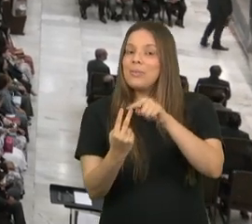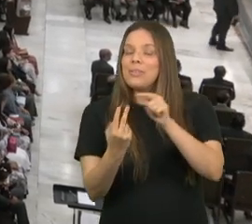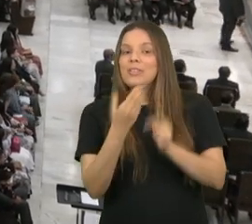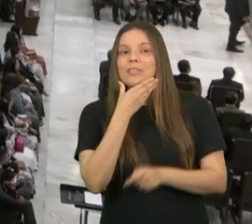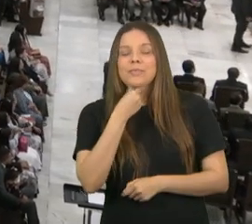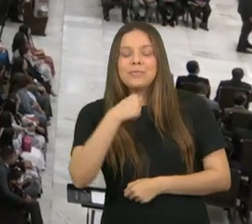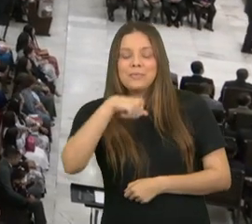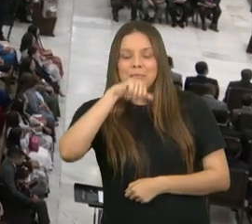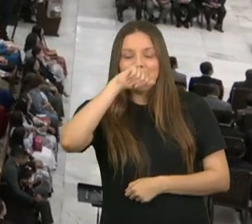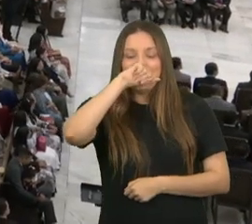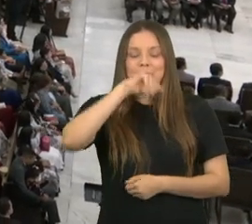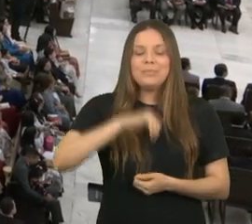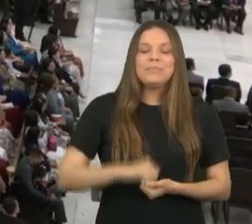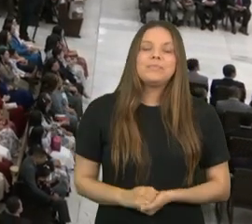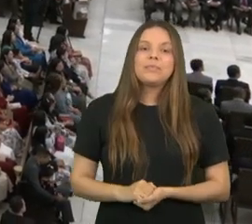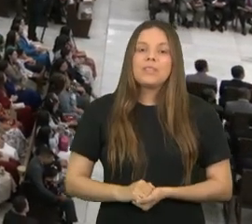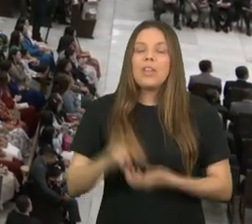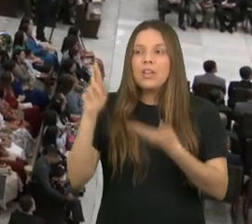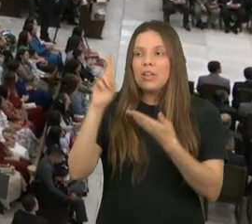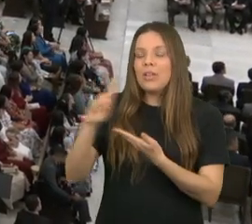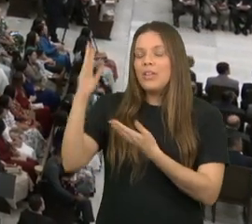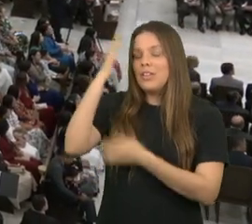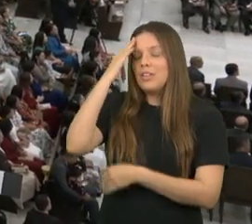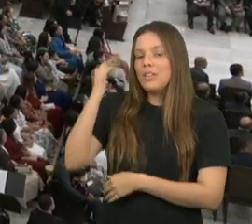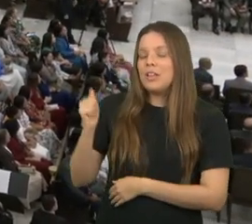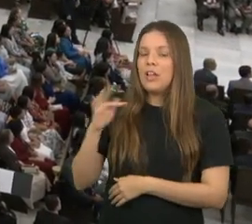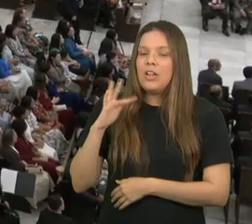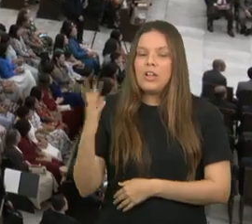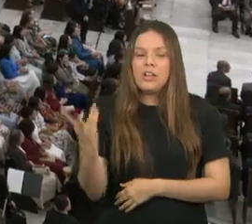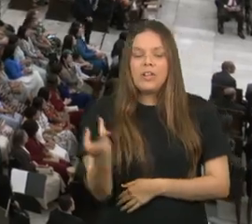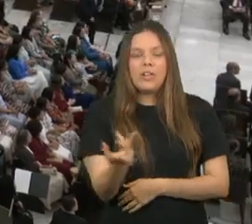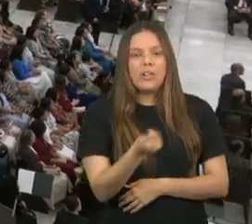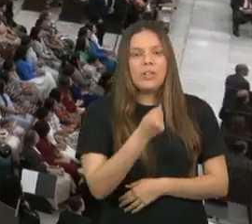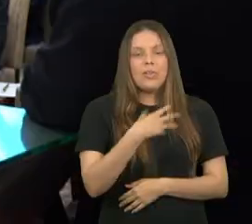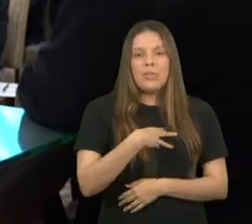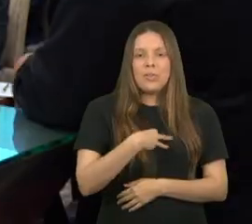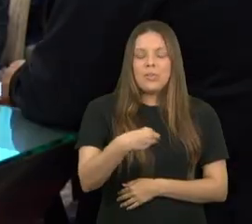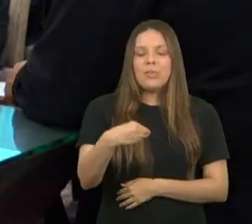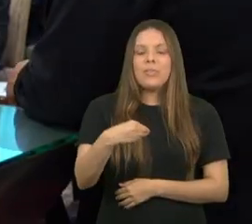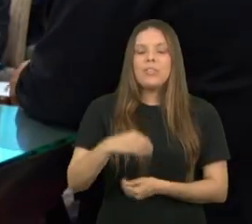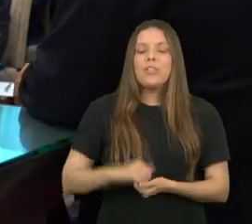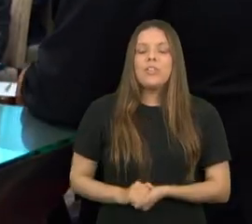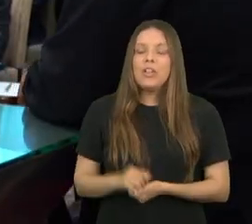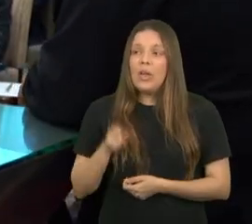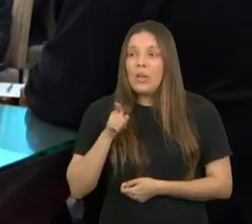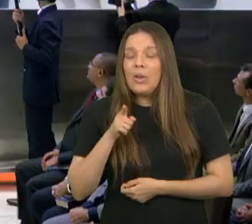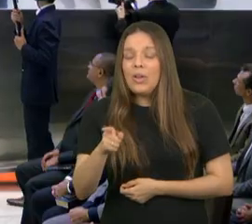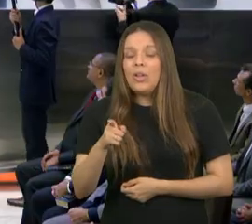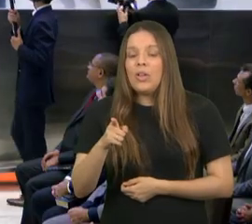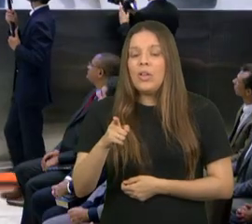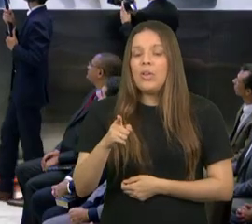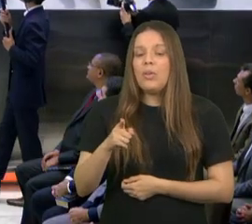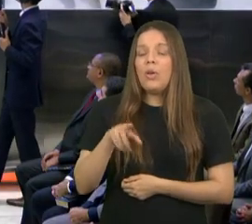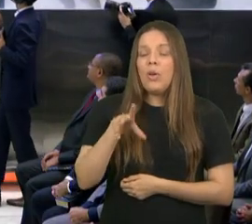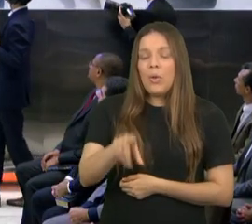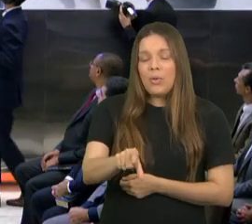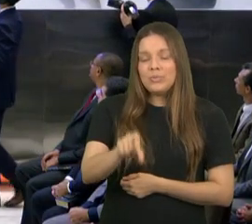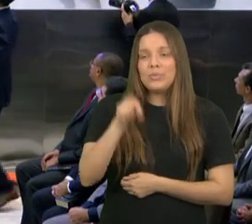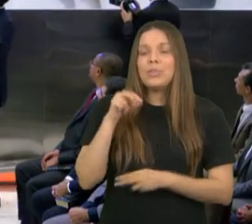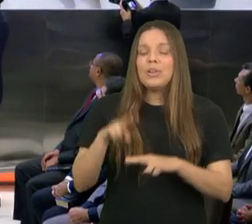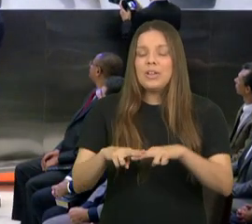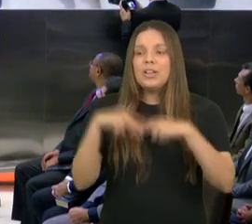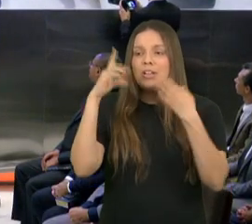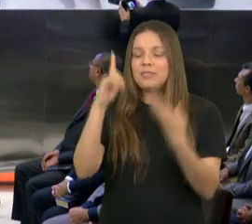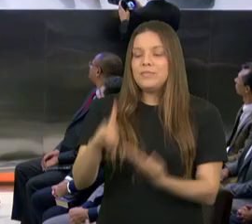o senhor sabe que todos nós, filhos do nosso pastor, lhe chamamos assim. O senhor é um homem honrado por Deus,